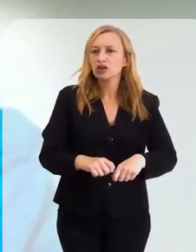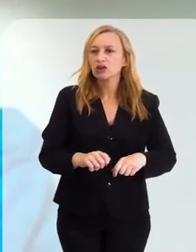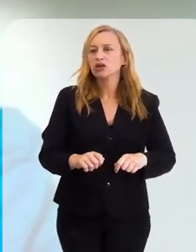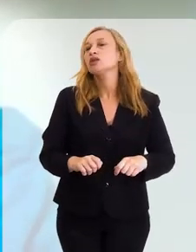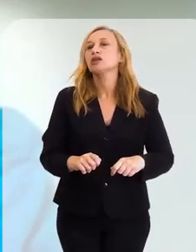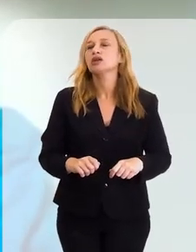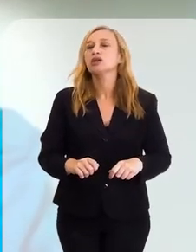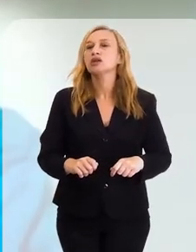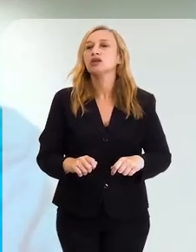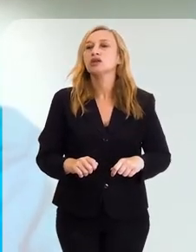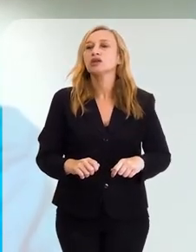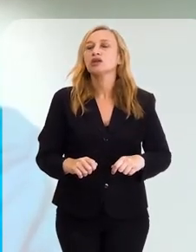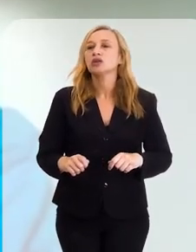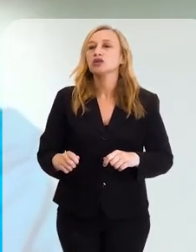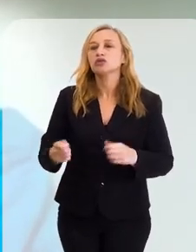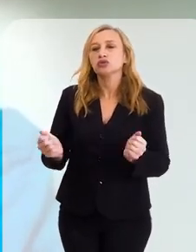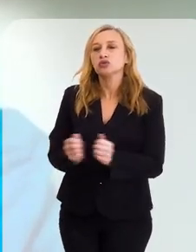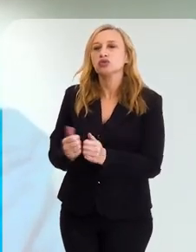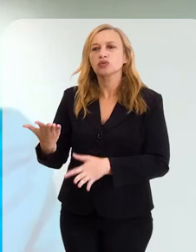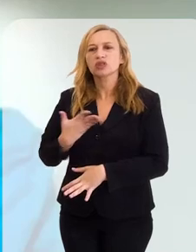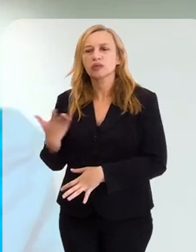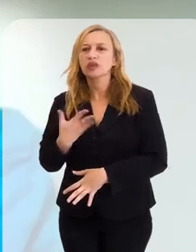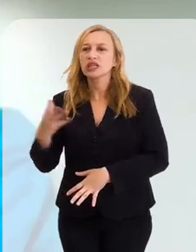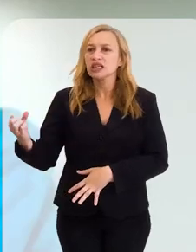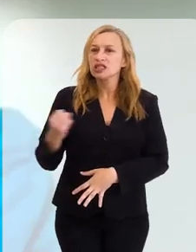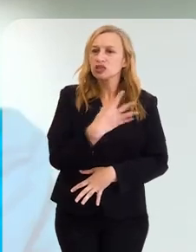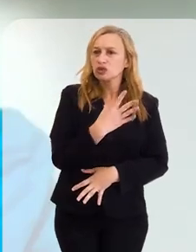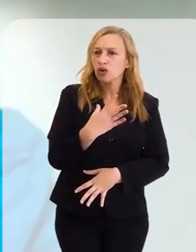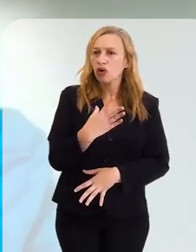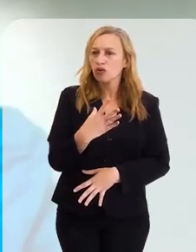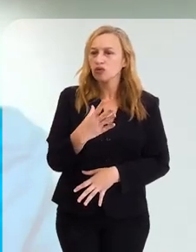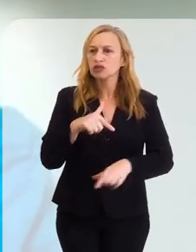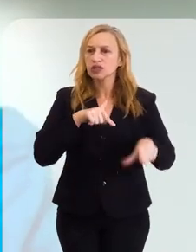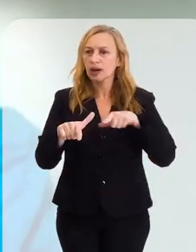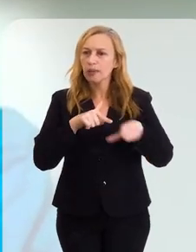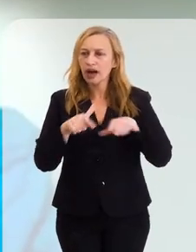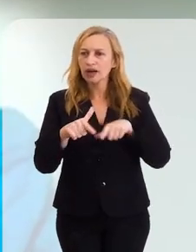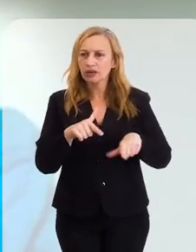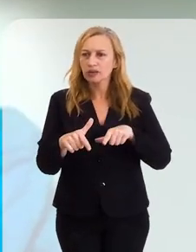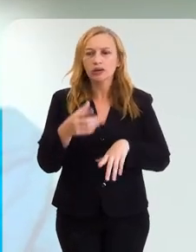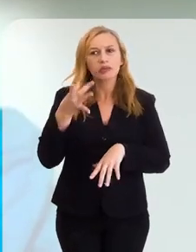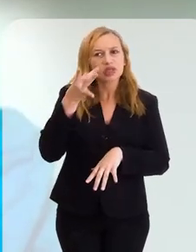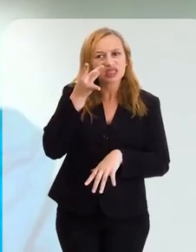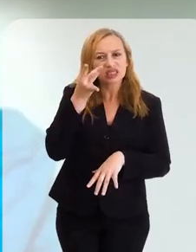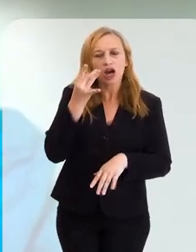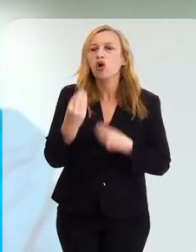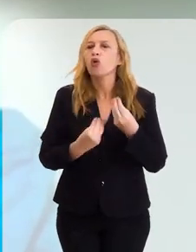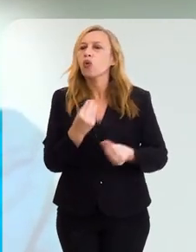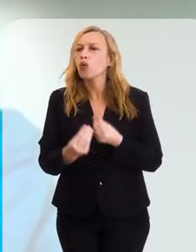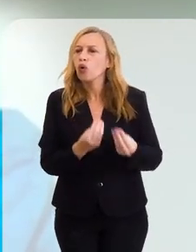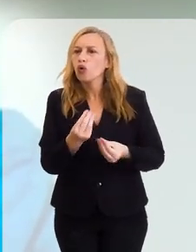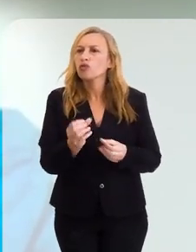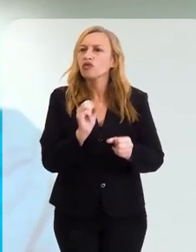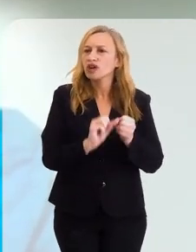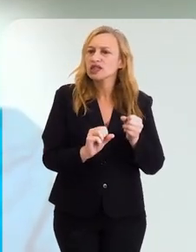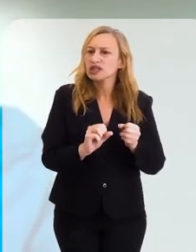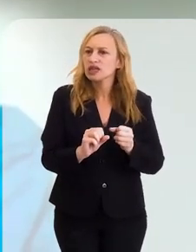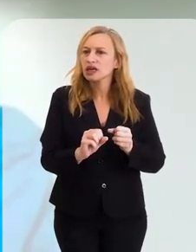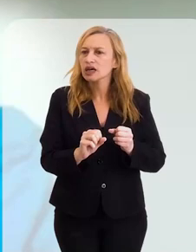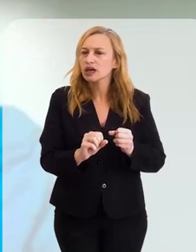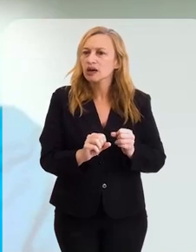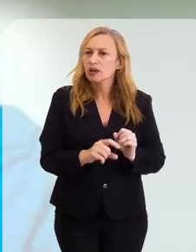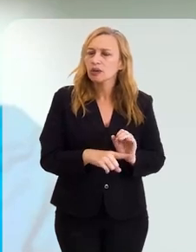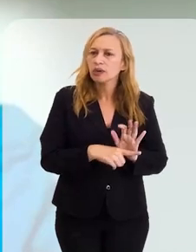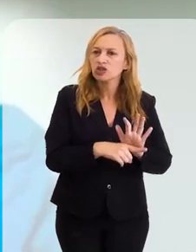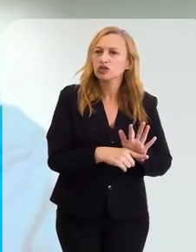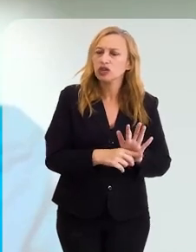cursos, de capacitação e de suporte social dos colegas, né? Nessa nova presencialidade virtualizada,